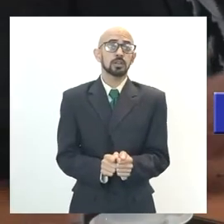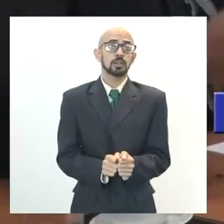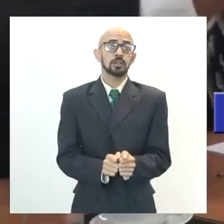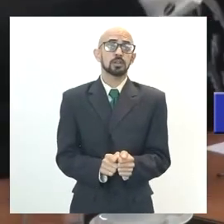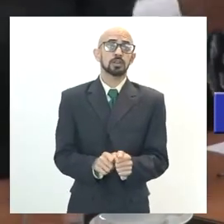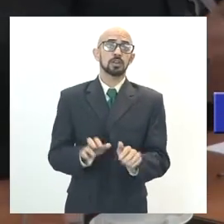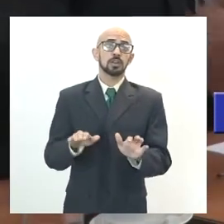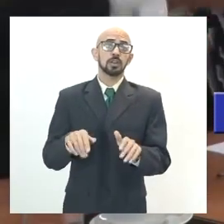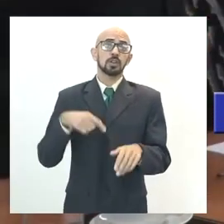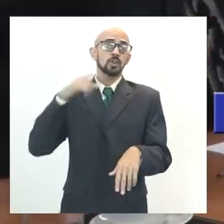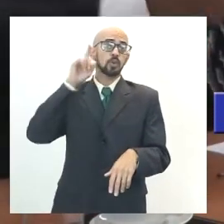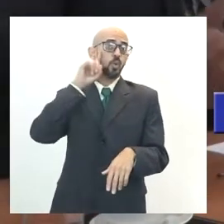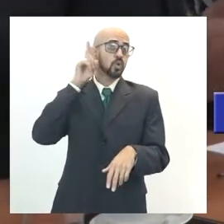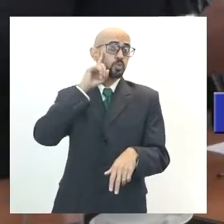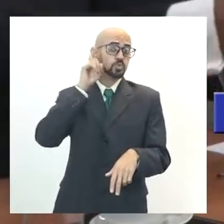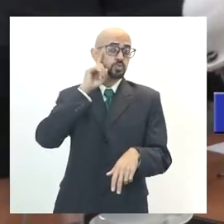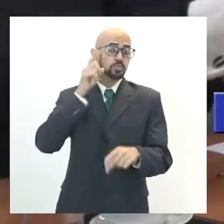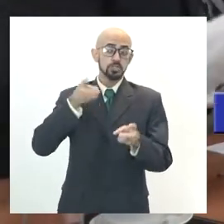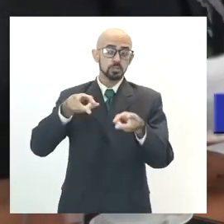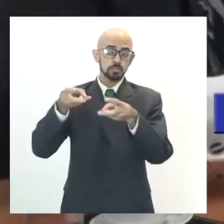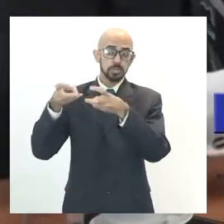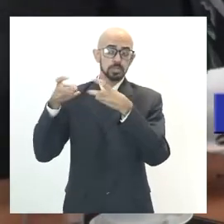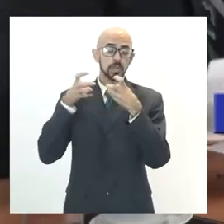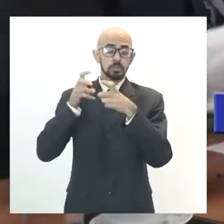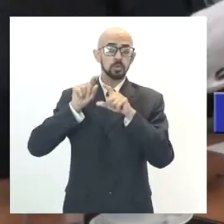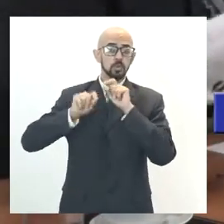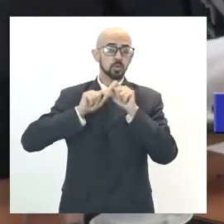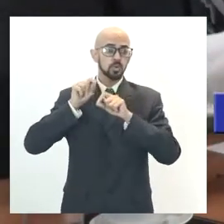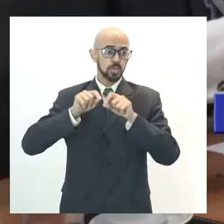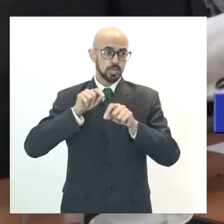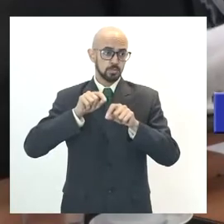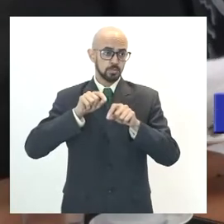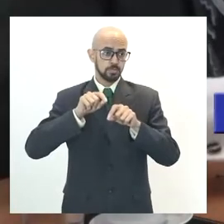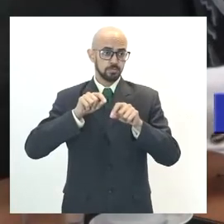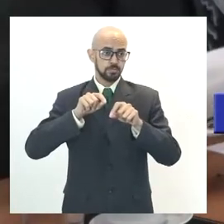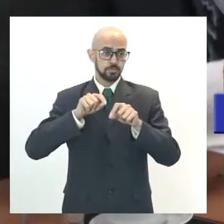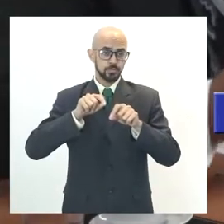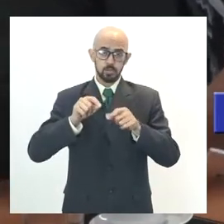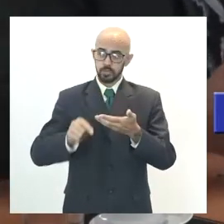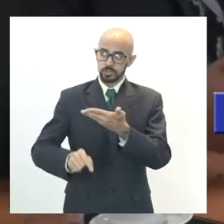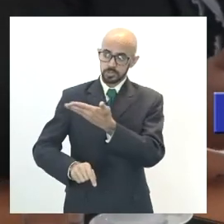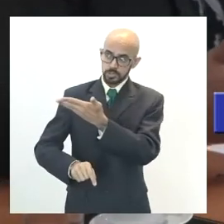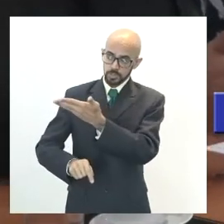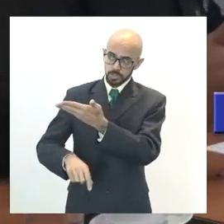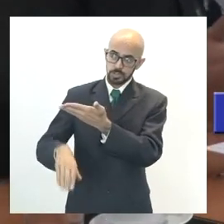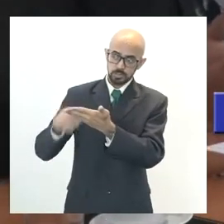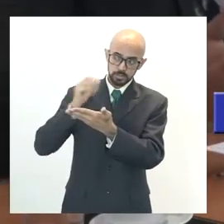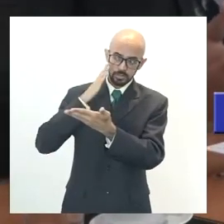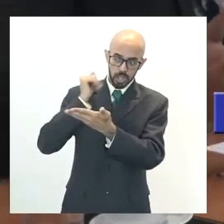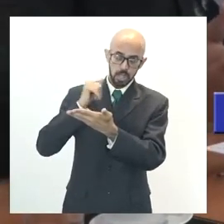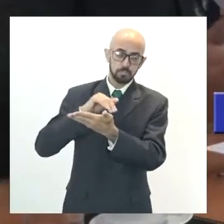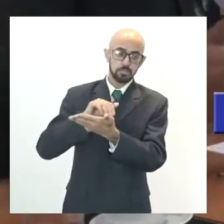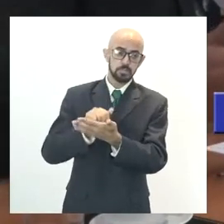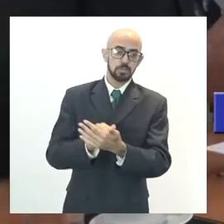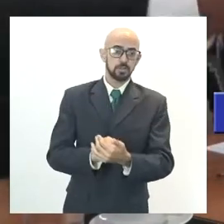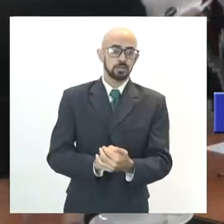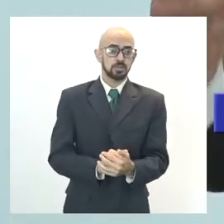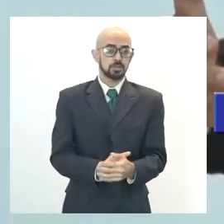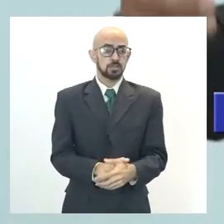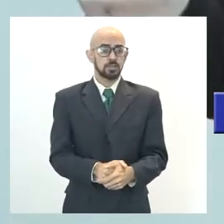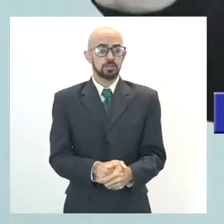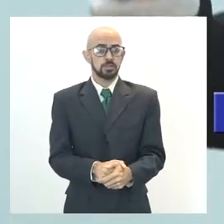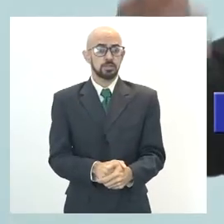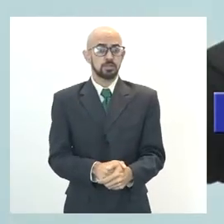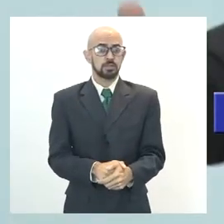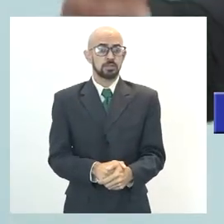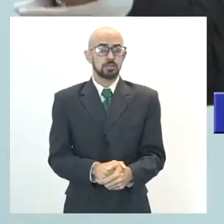nós todo dia vemos aqui César lá vossa excelência sabe melhor do que eu então